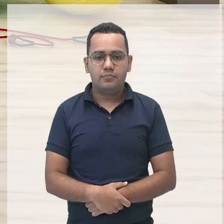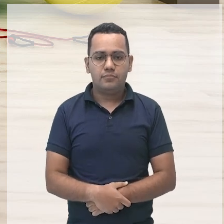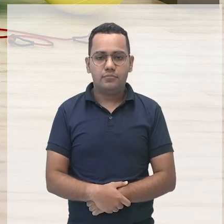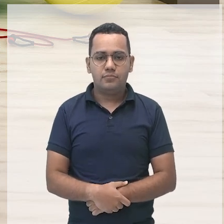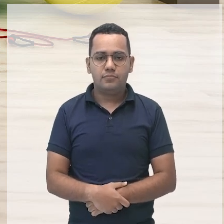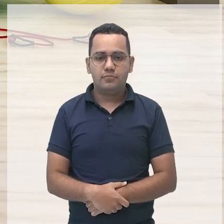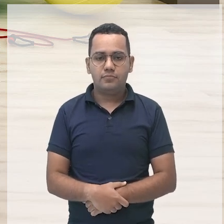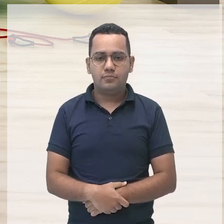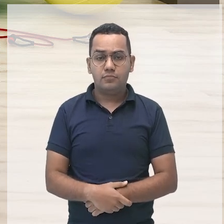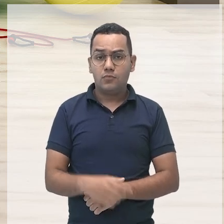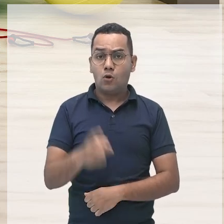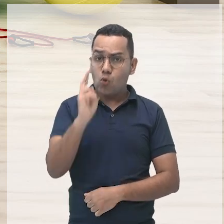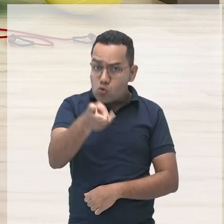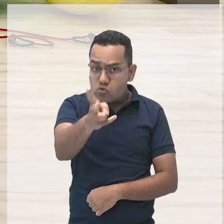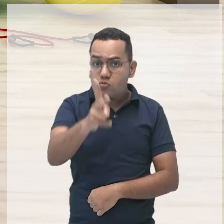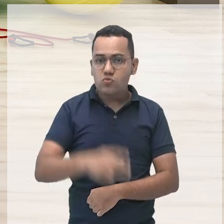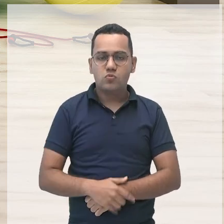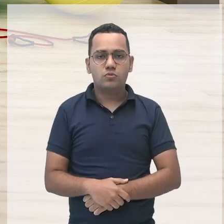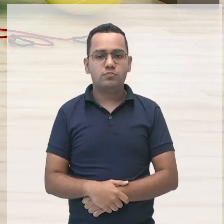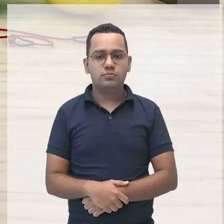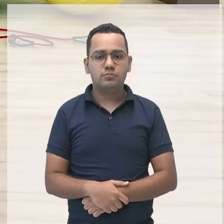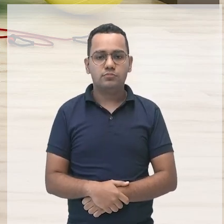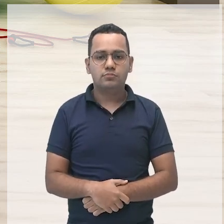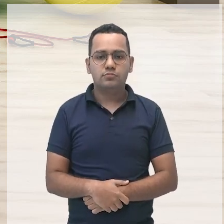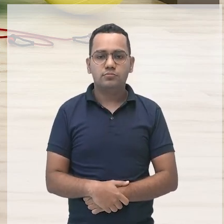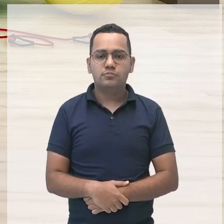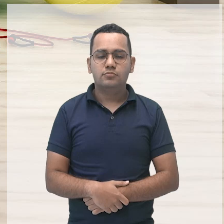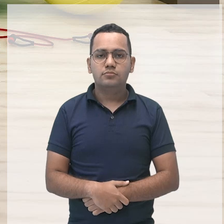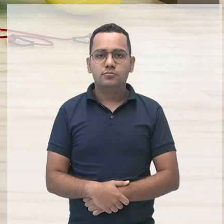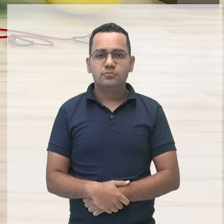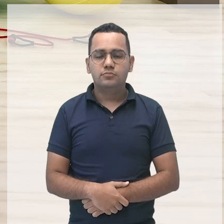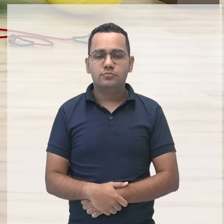5, desiste não, 6,